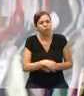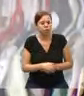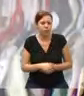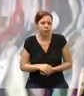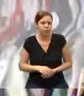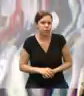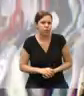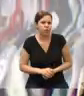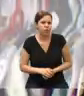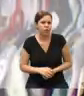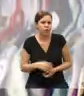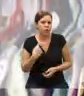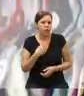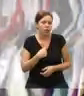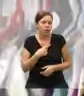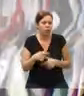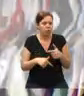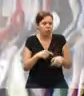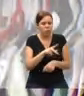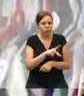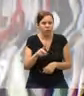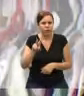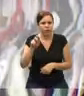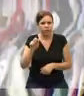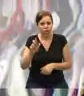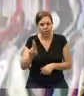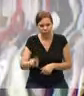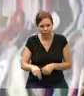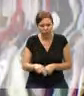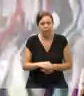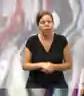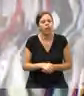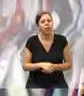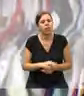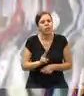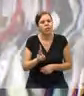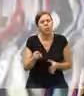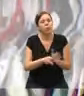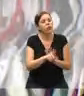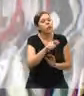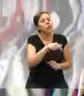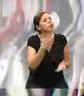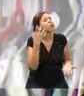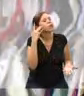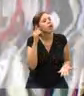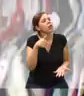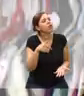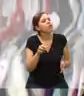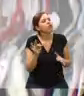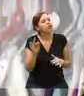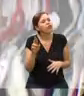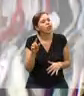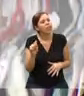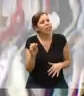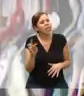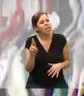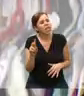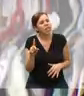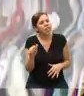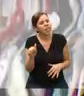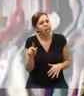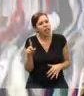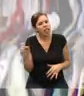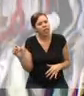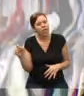O nosso presidente, o Wagner, né, toda vez que se é perguntado para ele o que é fraternidade, ele humildemente, sinceramente,